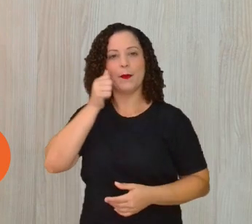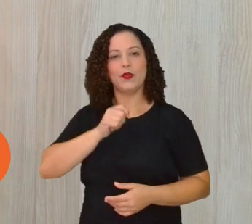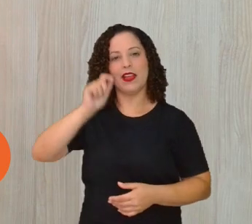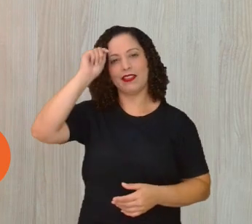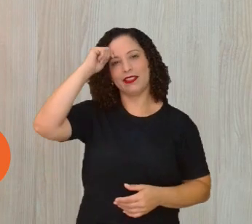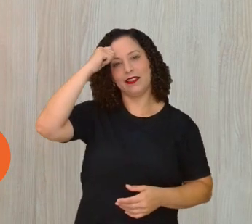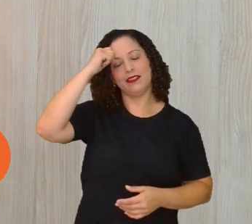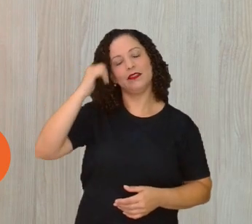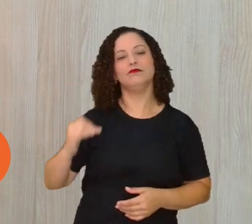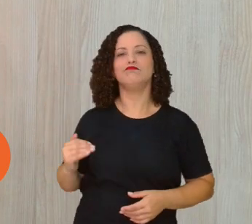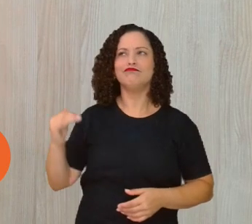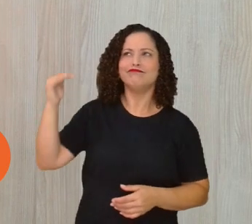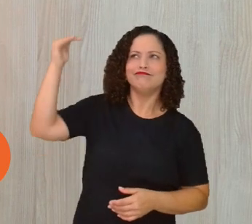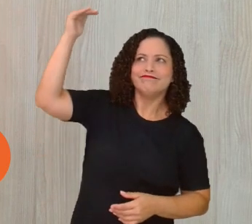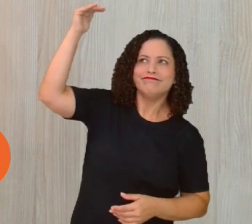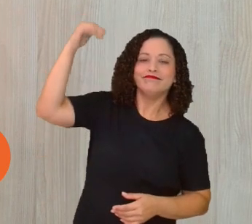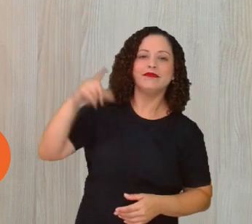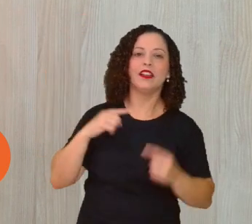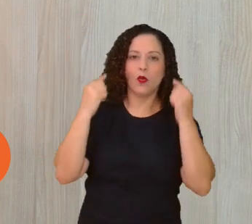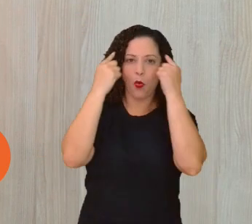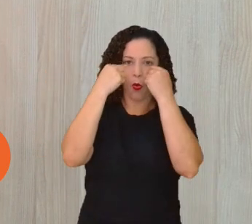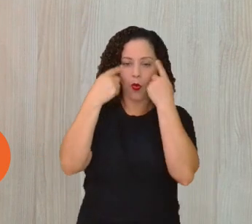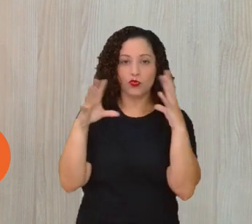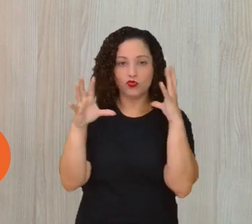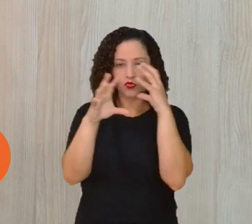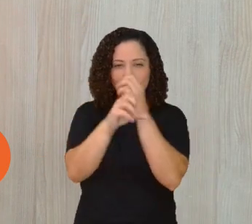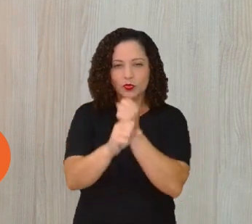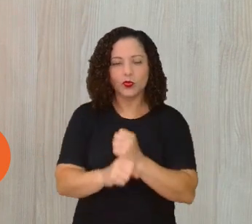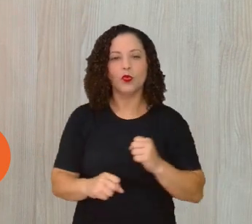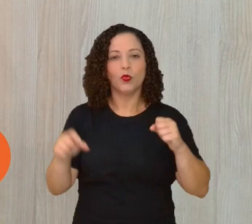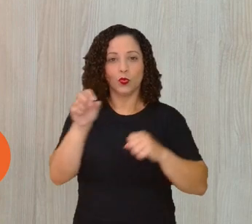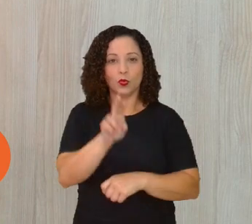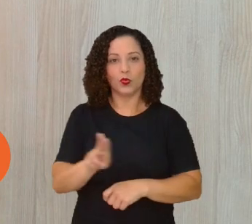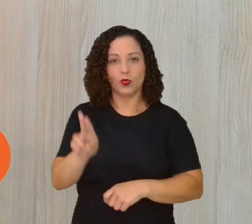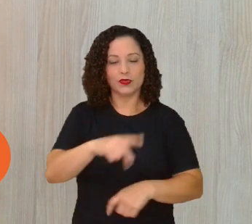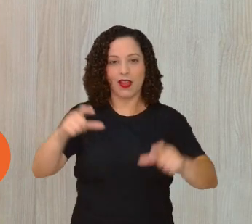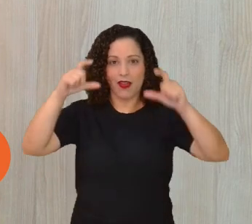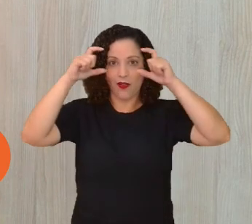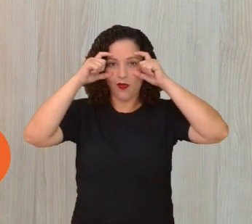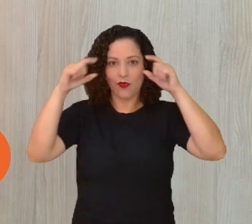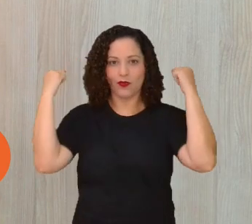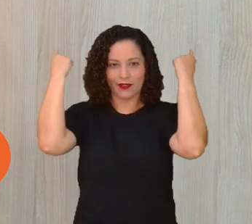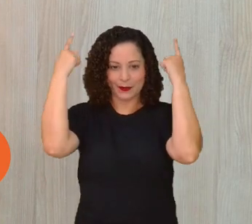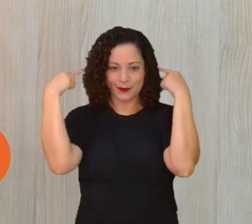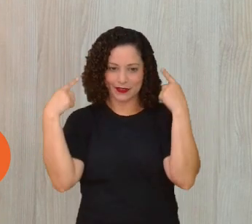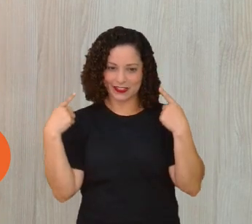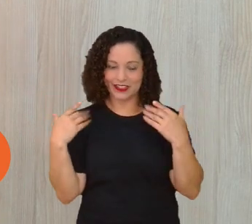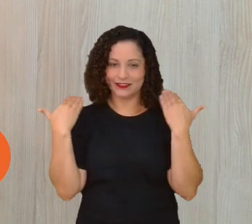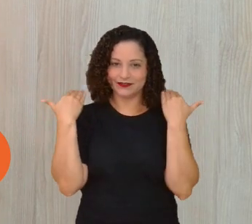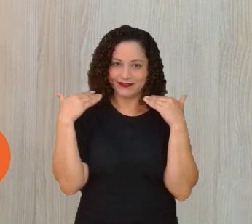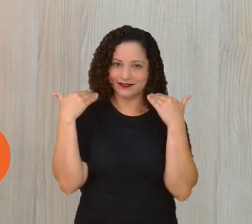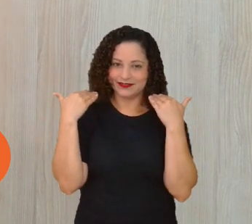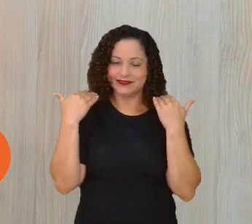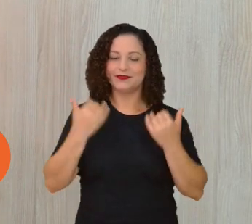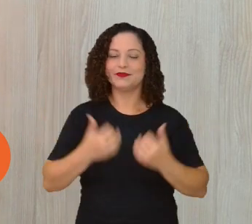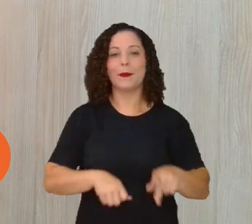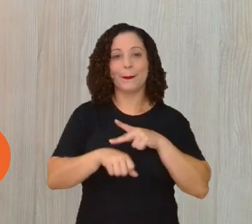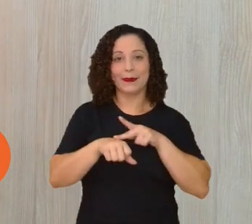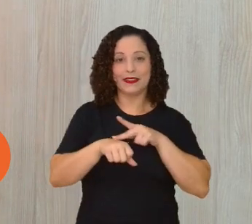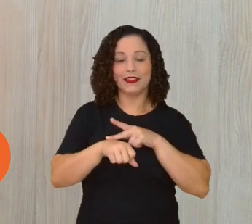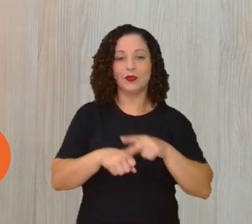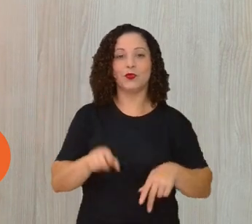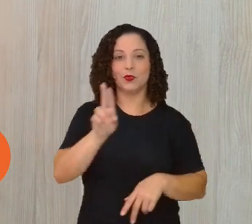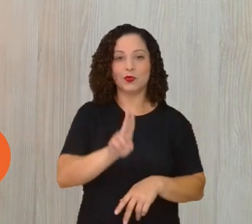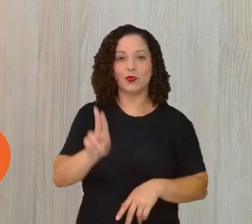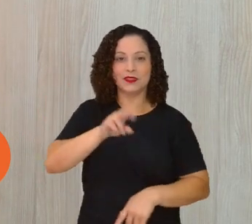estatura mediana, tenho olhos escuros, uso um óculos arredondado, tenho um cabelo cacheado na altura do queixo e preto. Estou com a